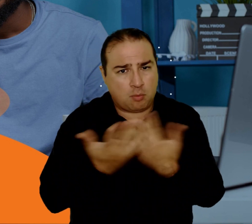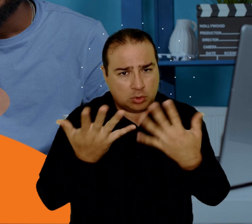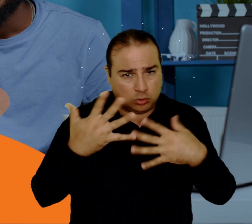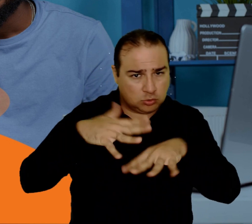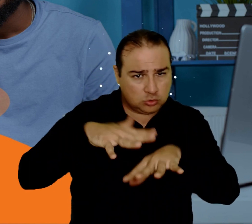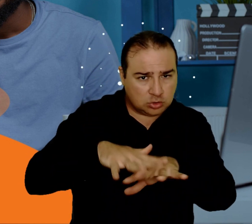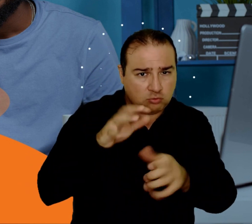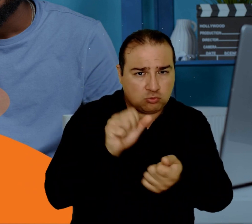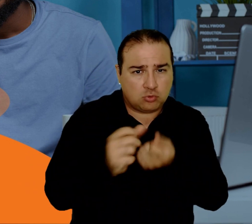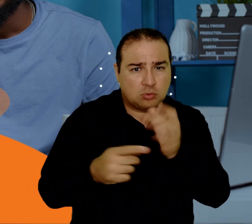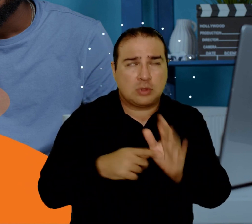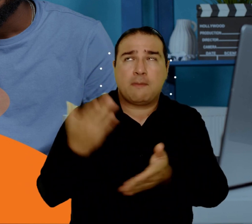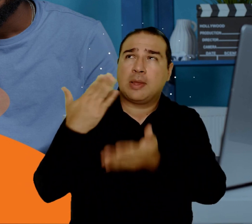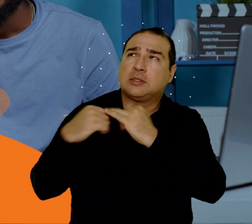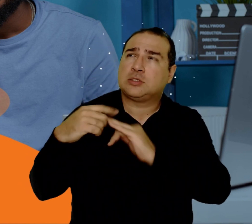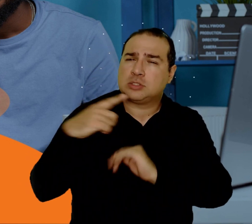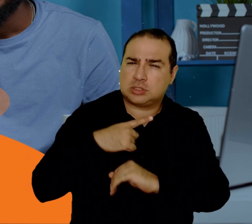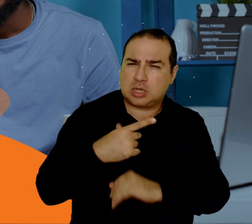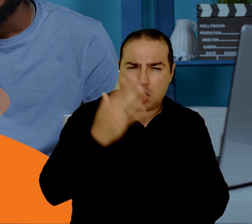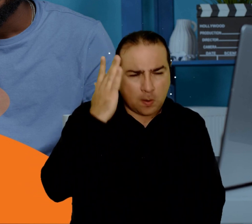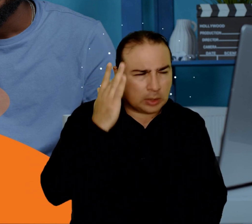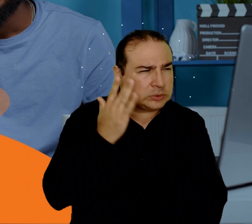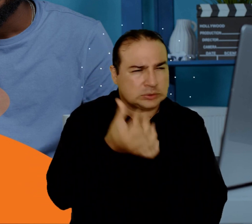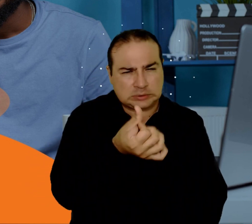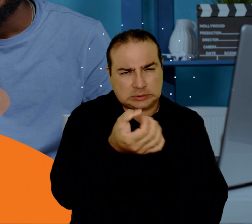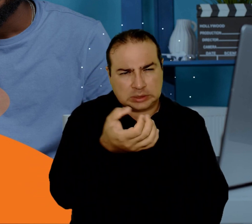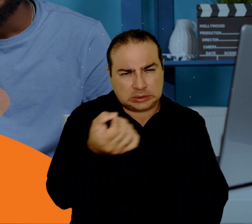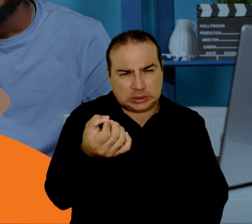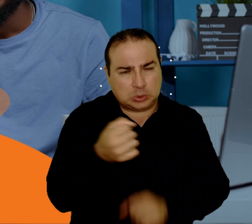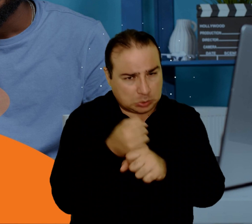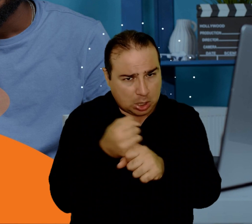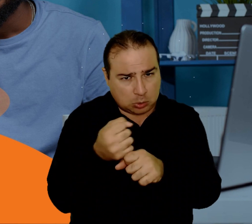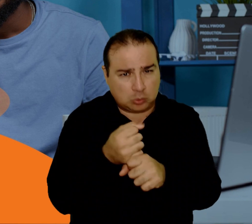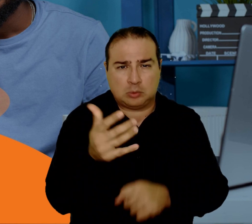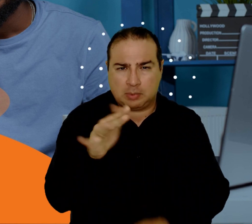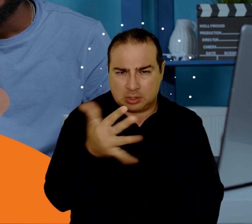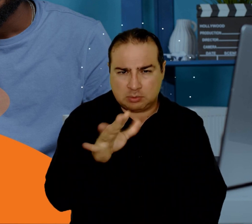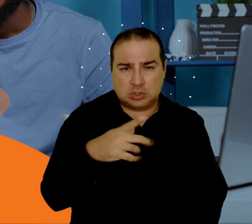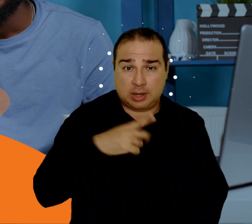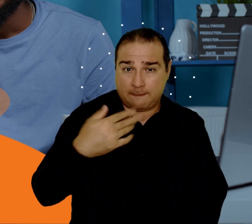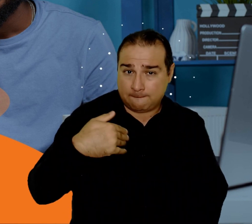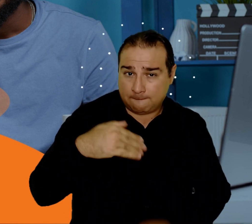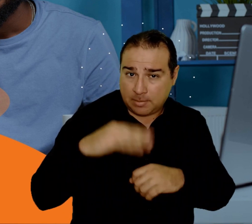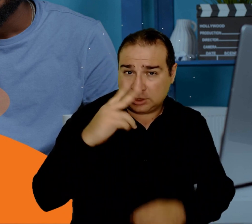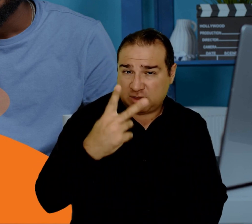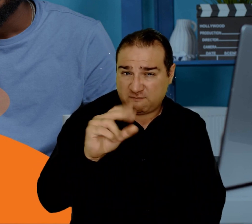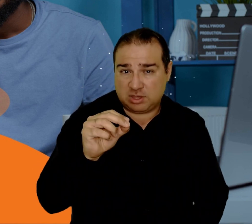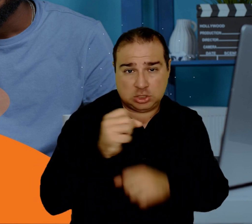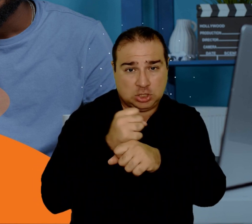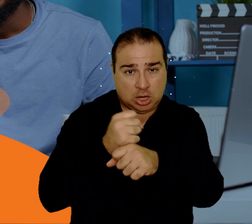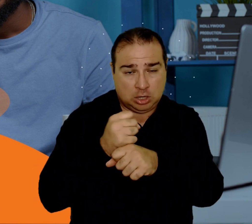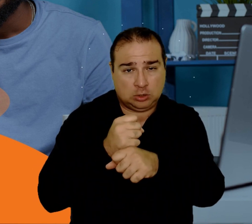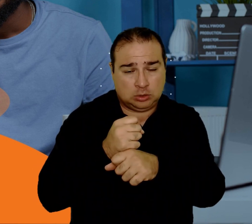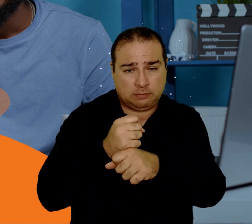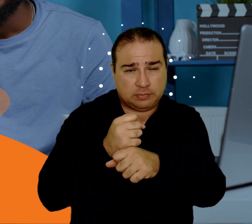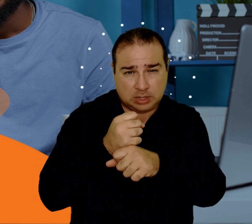educação inclusiva. Na época eles tinham cerca de 600 alunos, tinham mais de 20 alunos, vamos dizer,